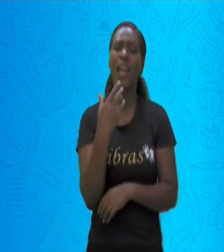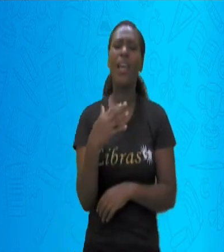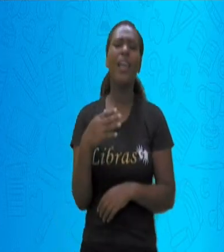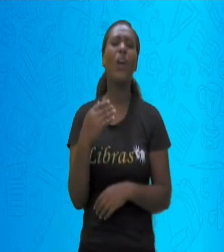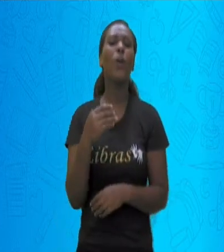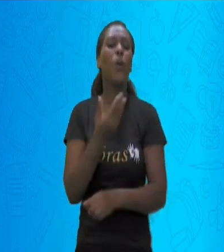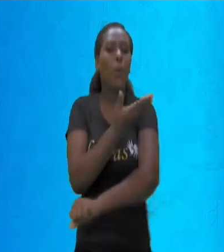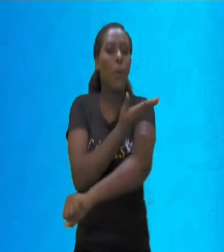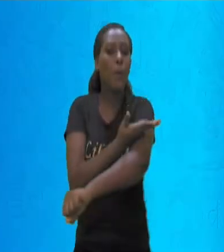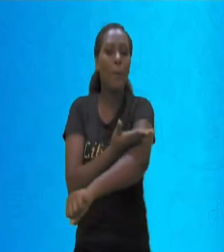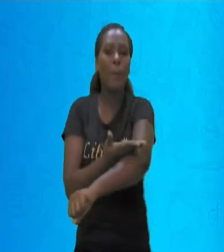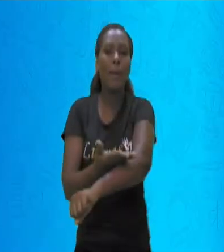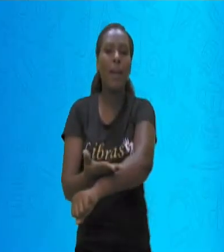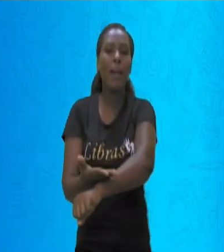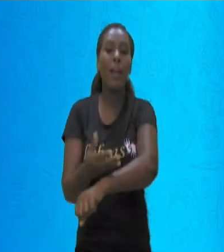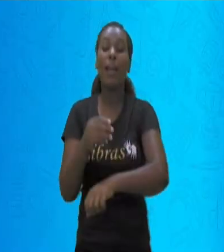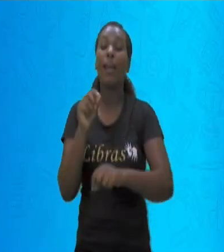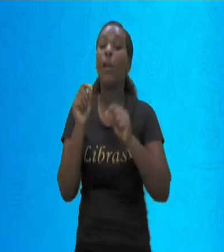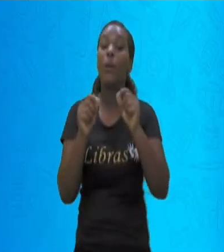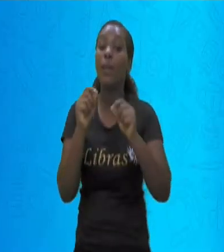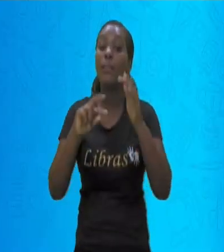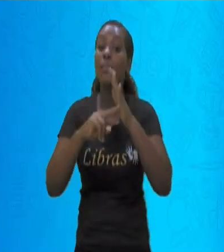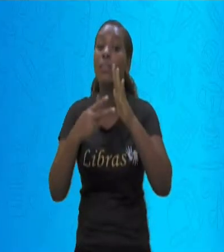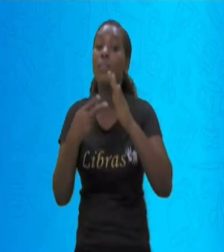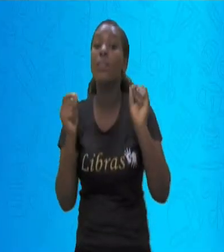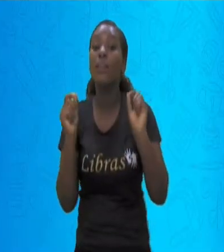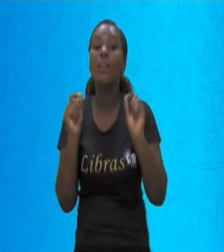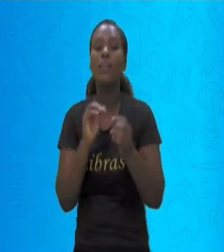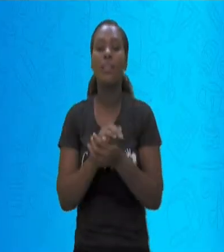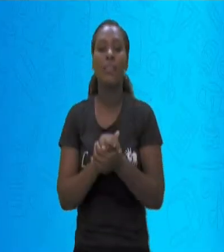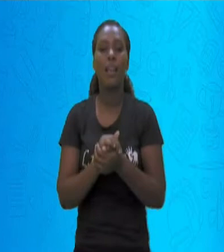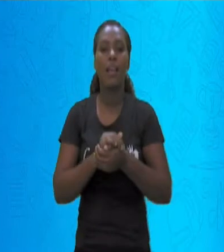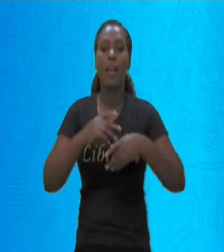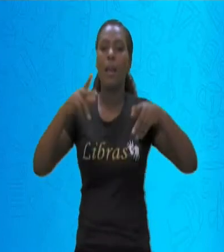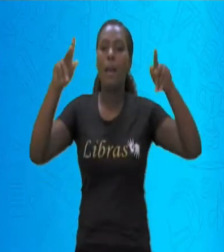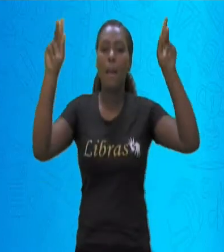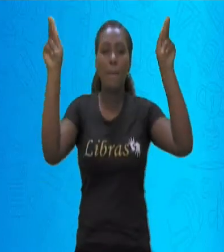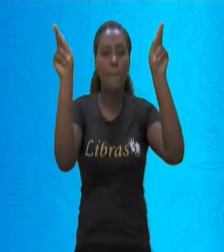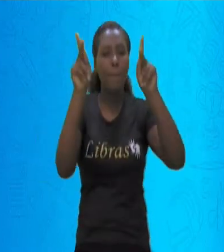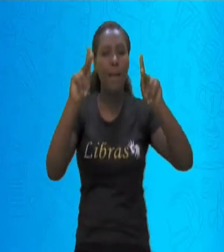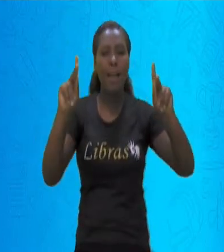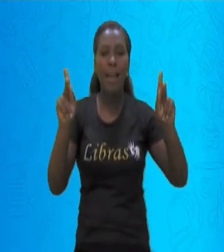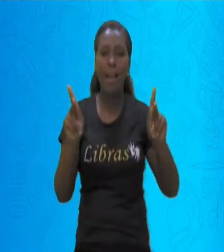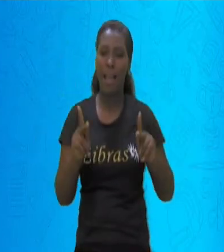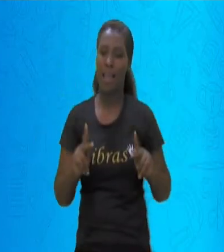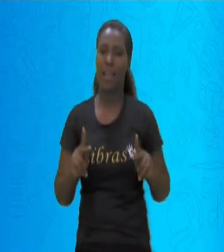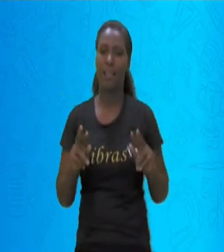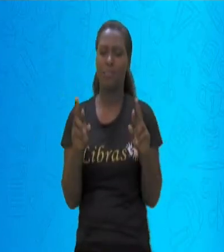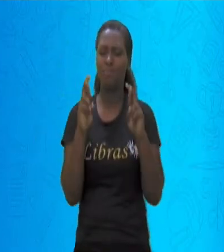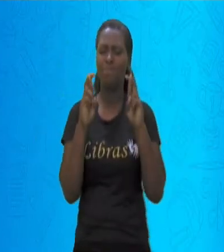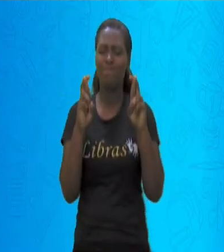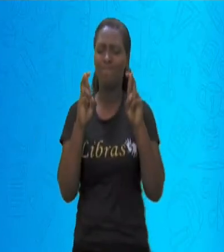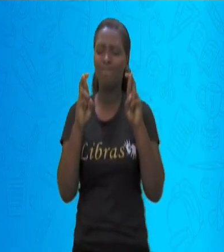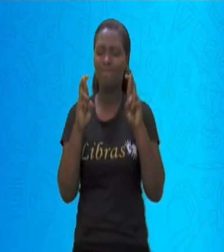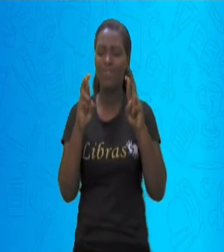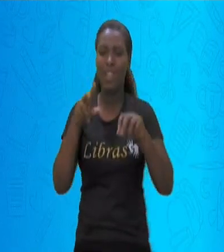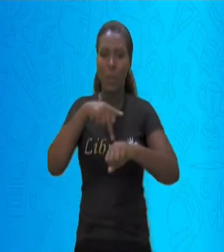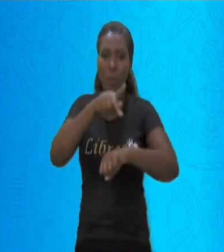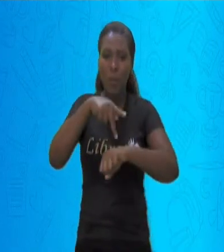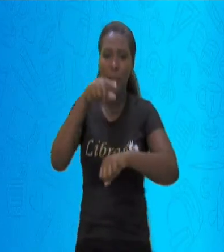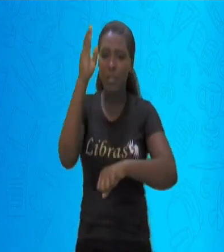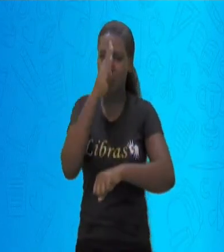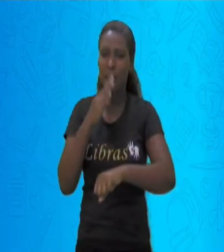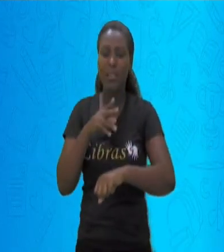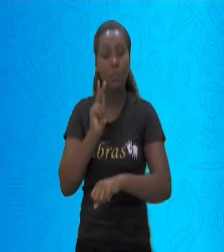um desejo de paz, que o Brasil, que o nosso país esteja sempre em paz. Vamos